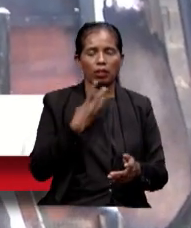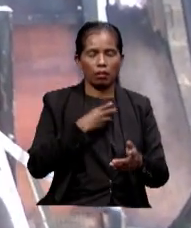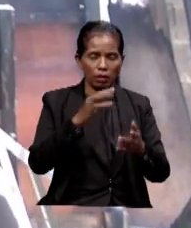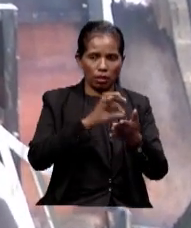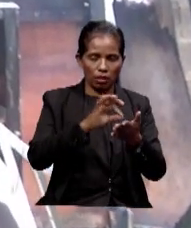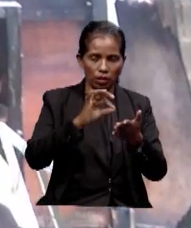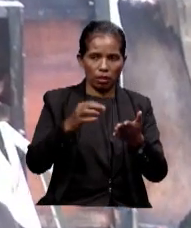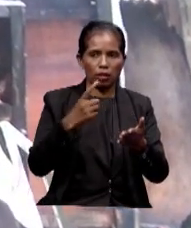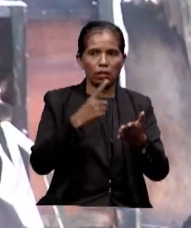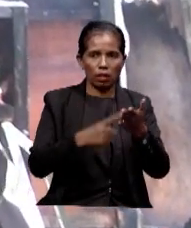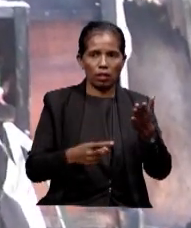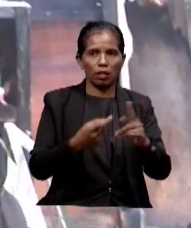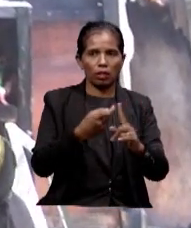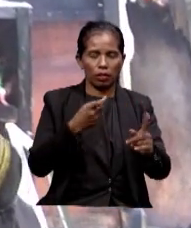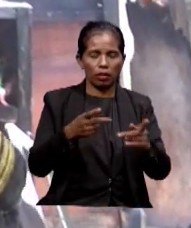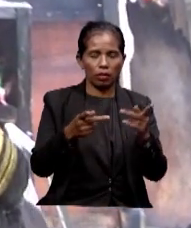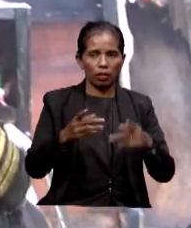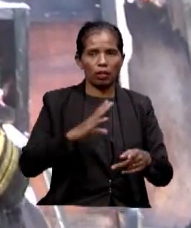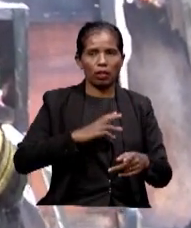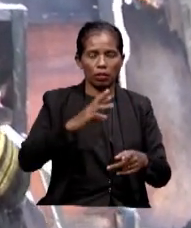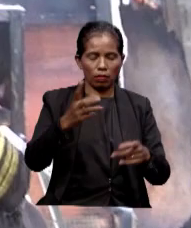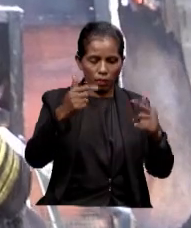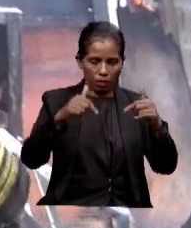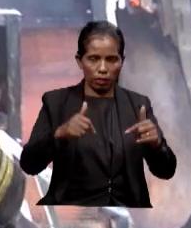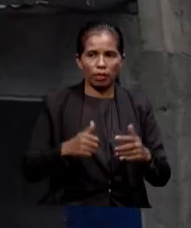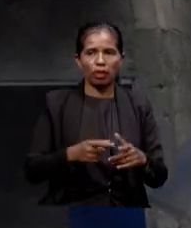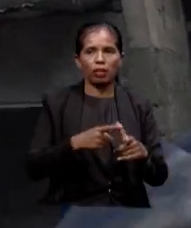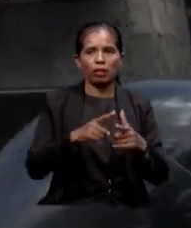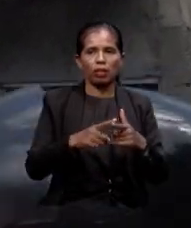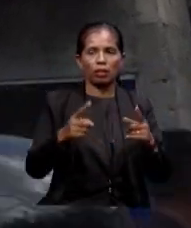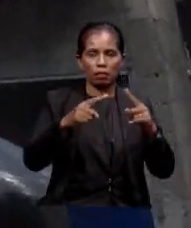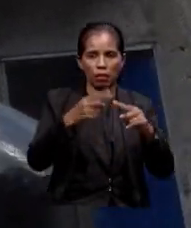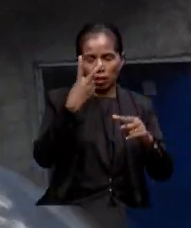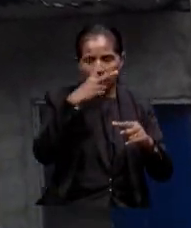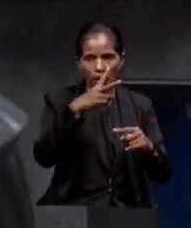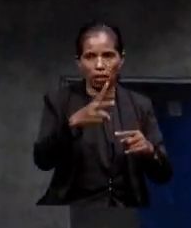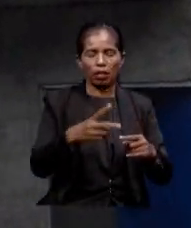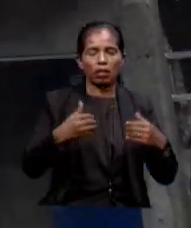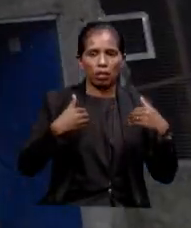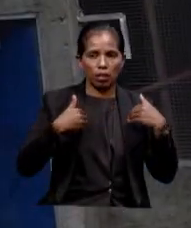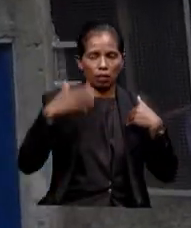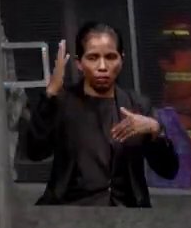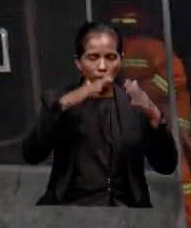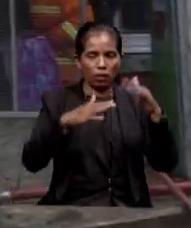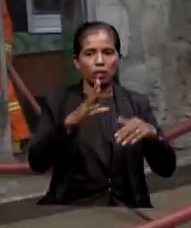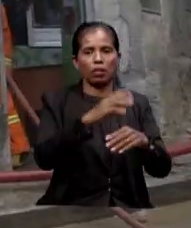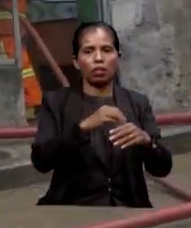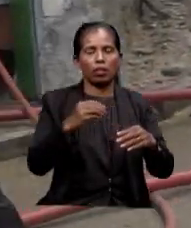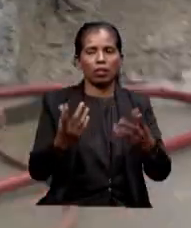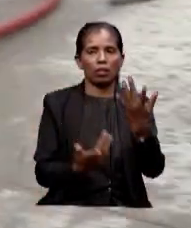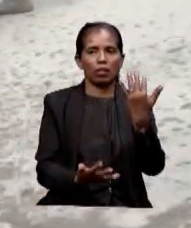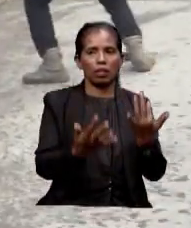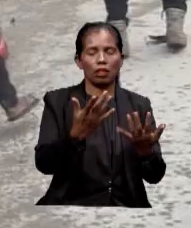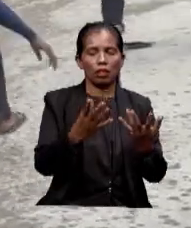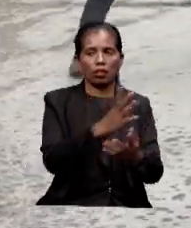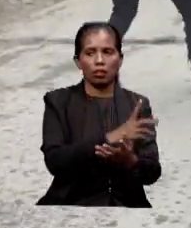e a minha saída que era suci parte que é coli mais que não depois a minha tua irmã a minha reina que acontecimento nene aí han começa a minha dada